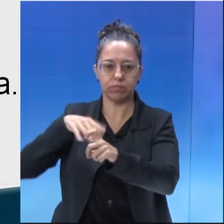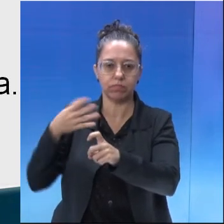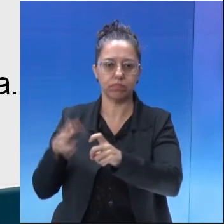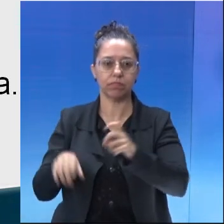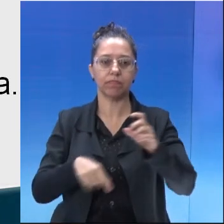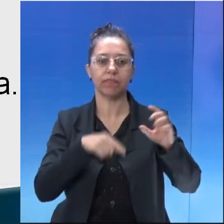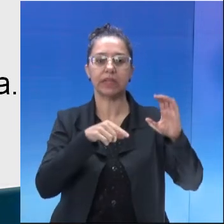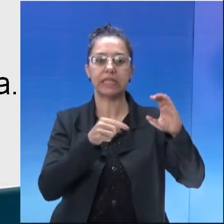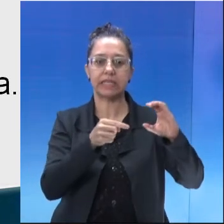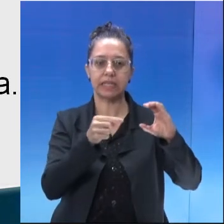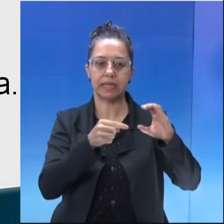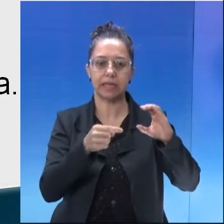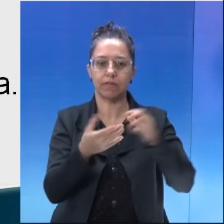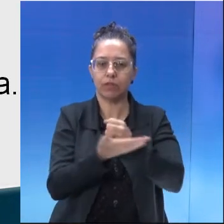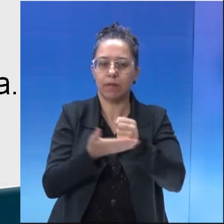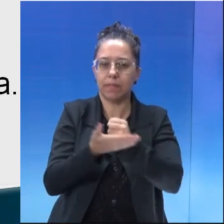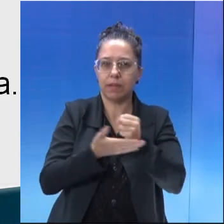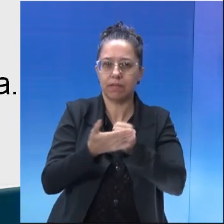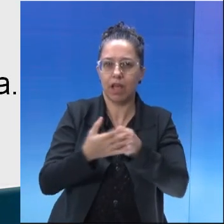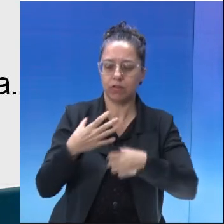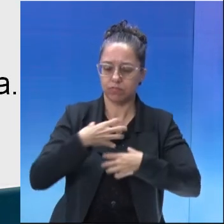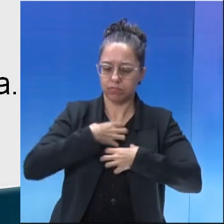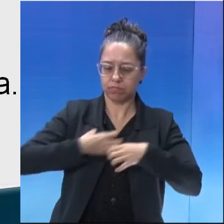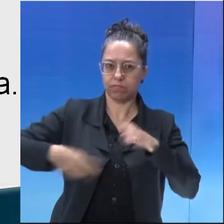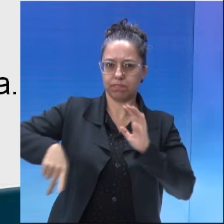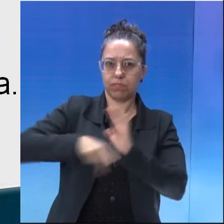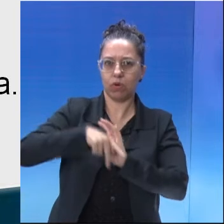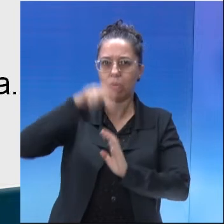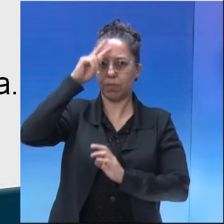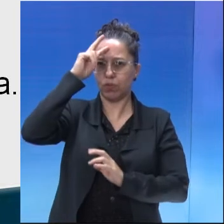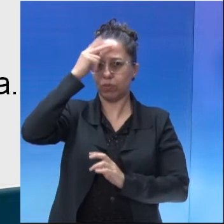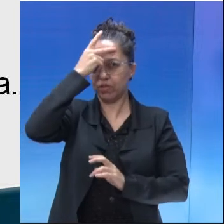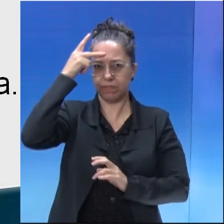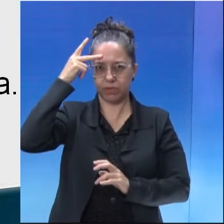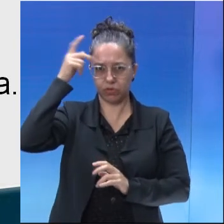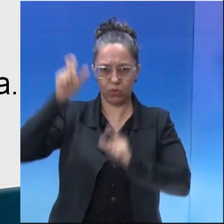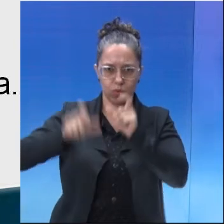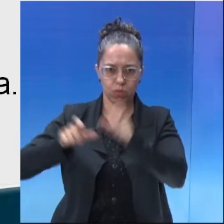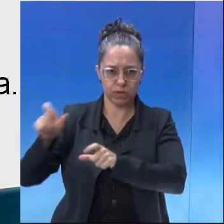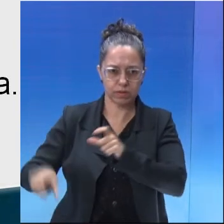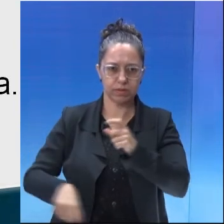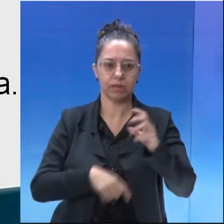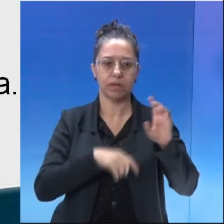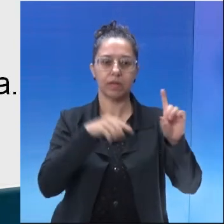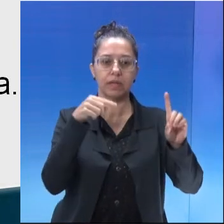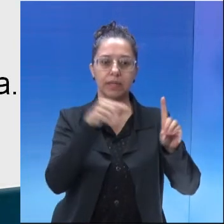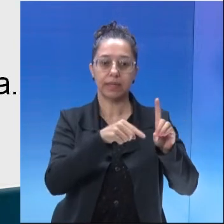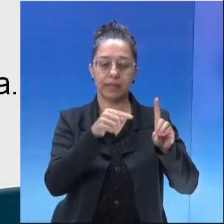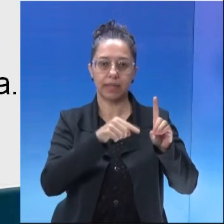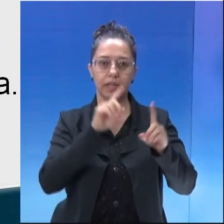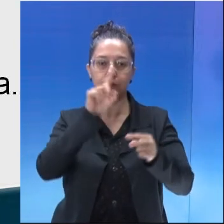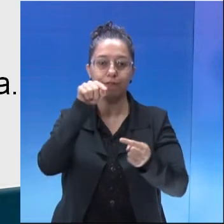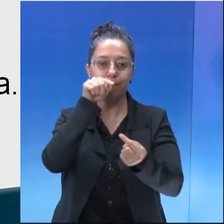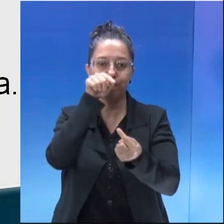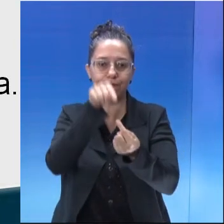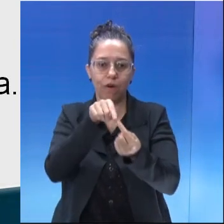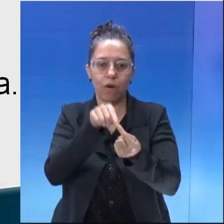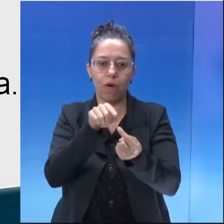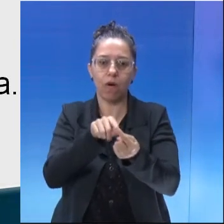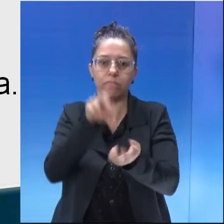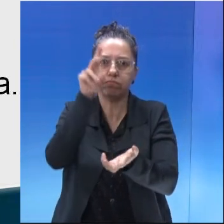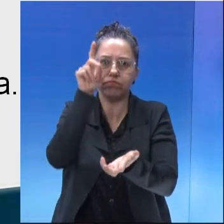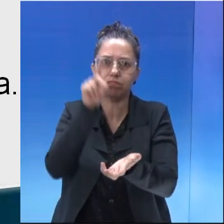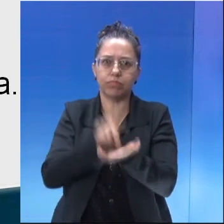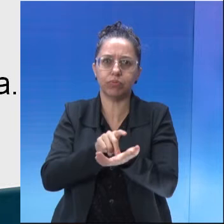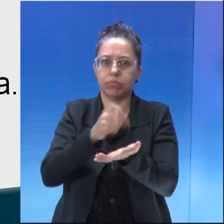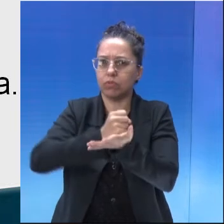na ordenação imanentista. Letra D, focado na legitimação